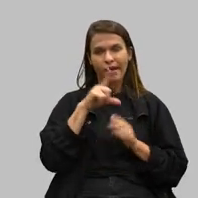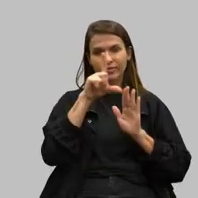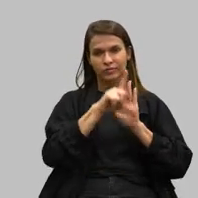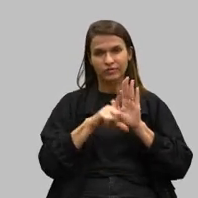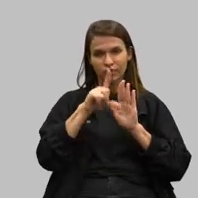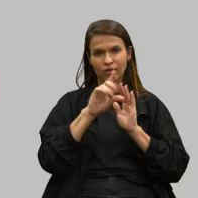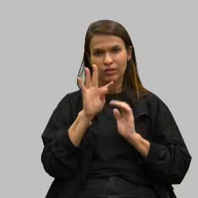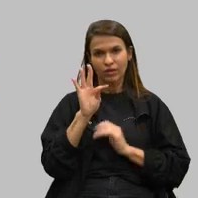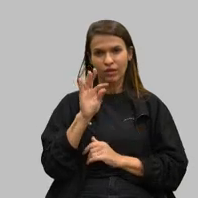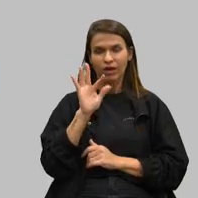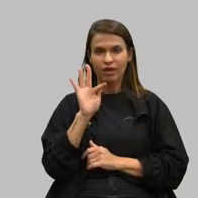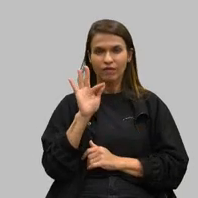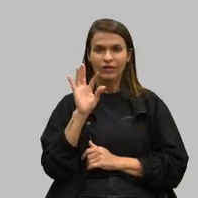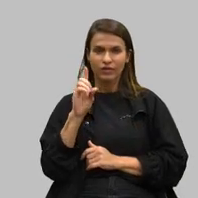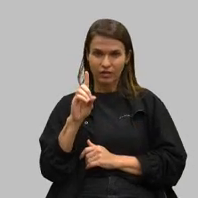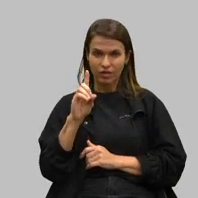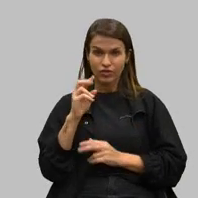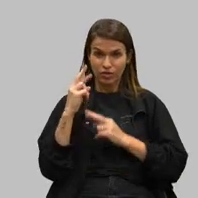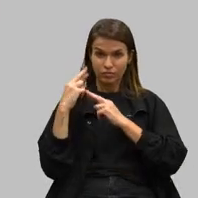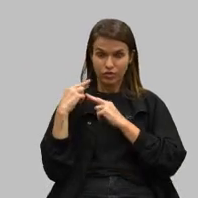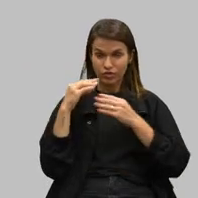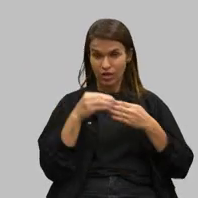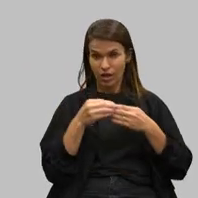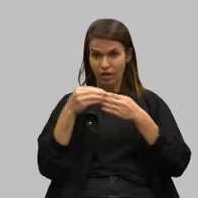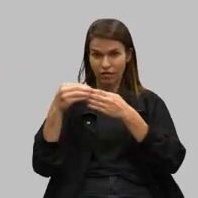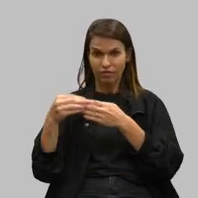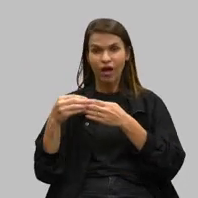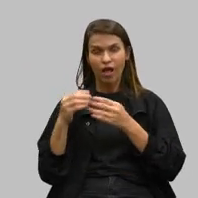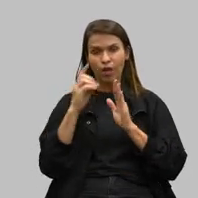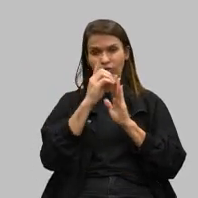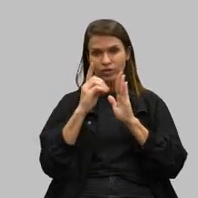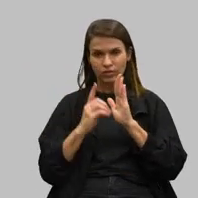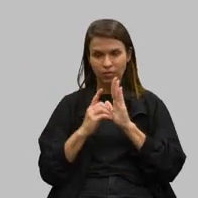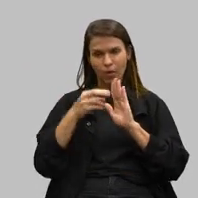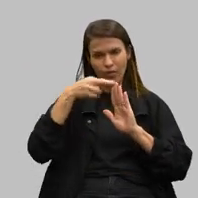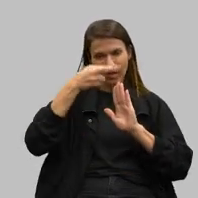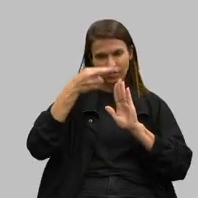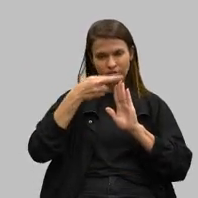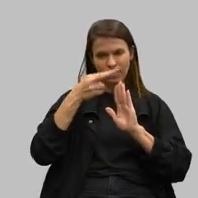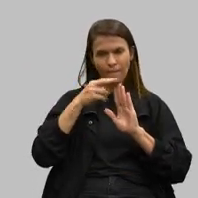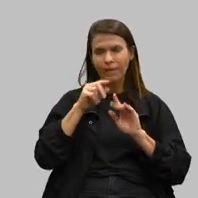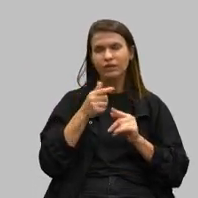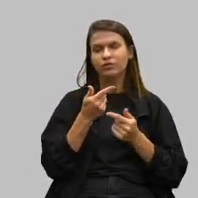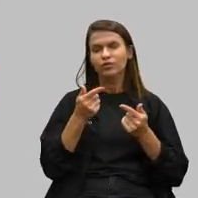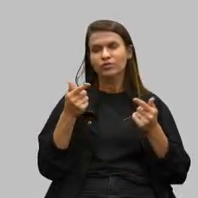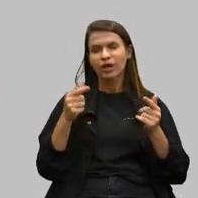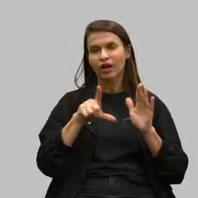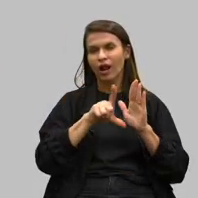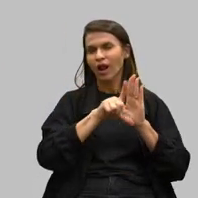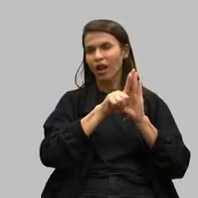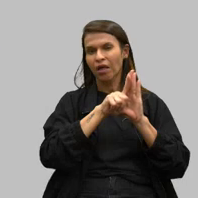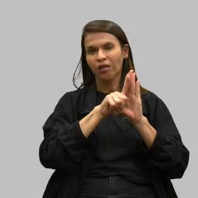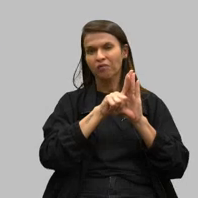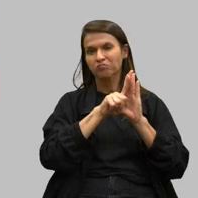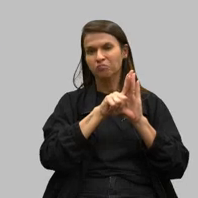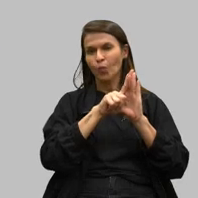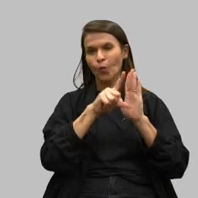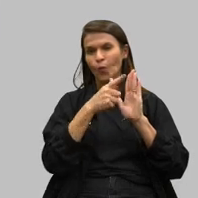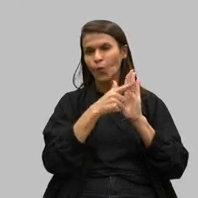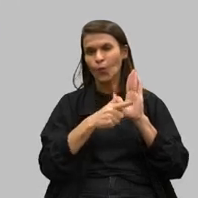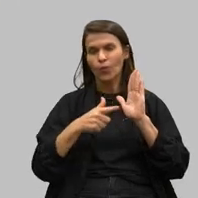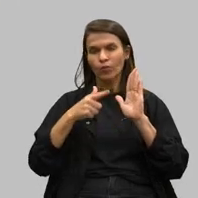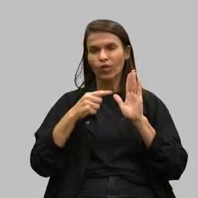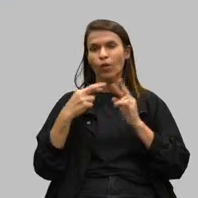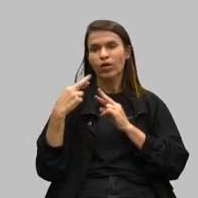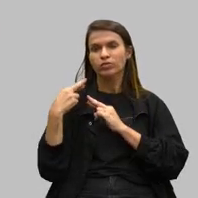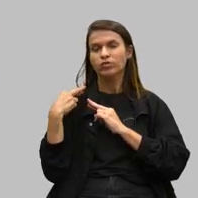o TFD, de responsabilidade de levar, que, se eu não me engano, não decreta uma resolução, mas não há, nem na lei e nem na nossa Constituição, de quem é a